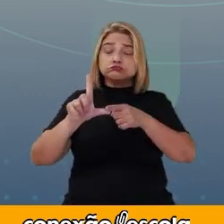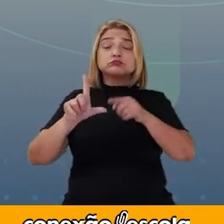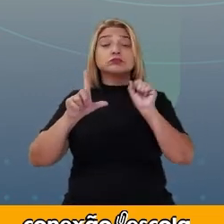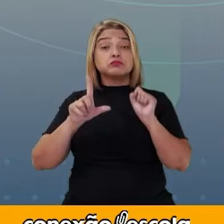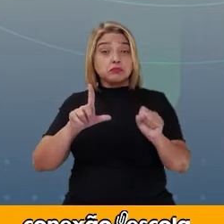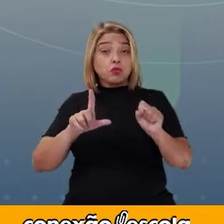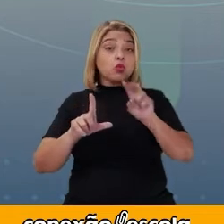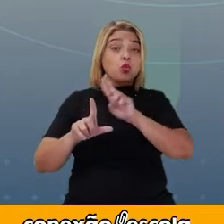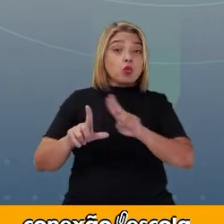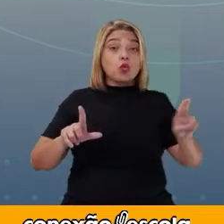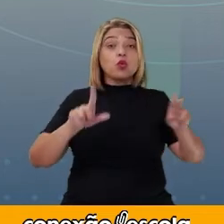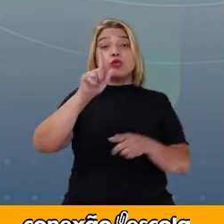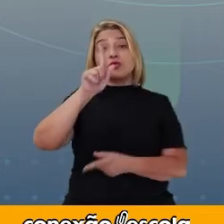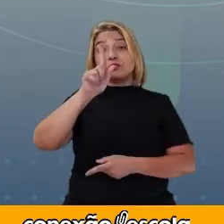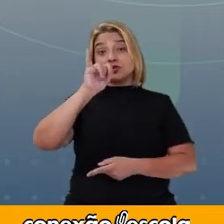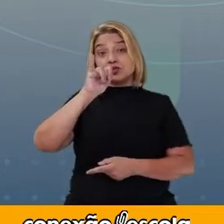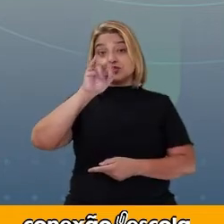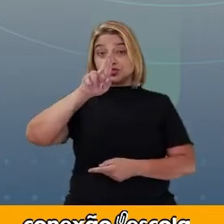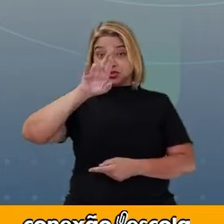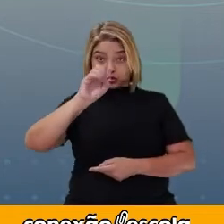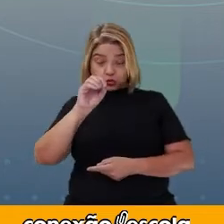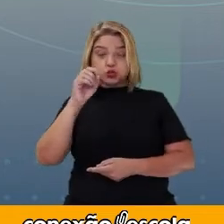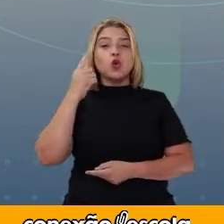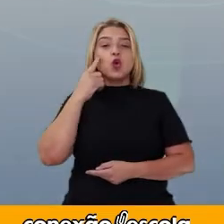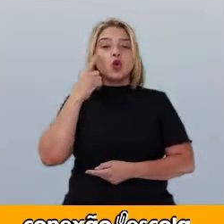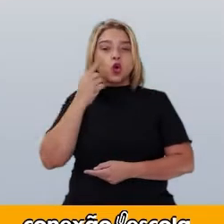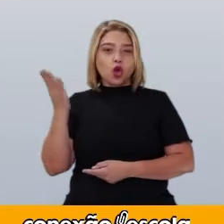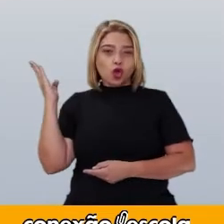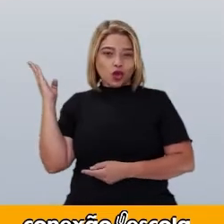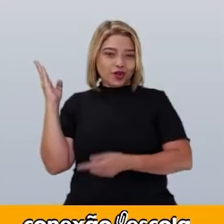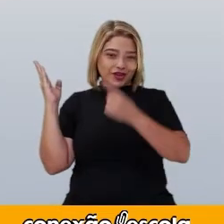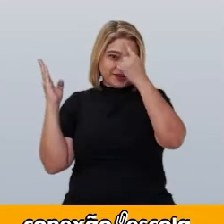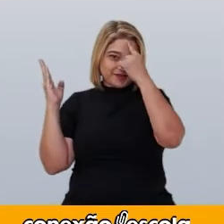ser chamados de giros? Observe a imagem.